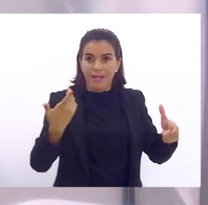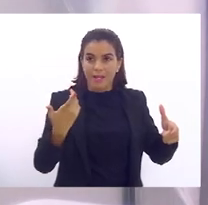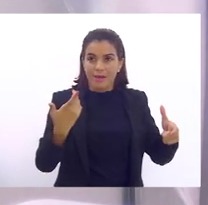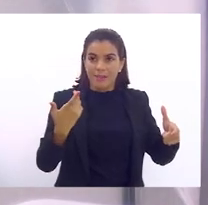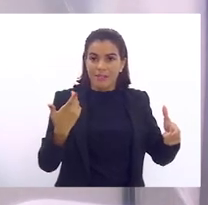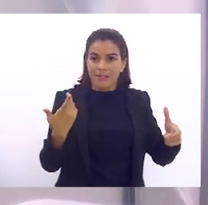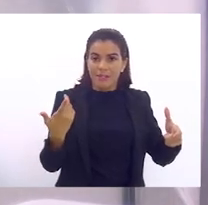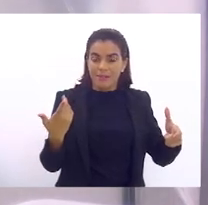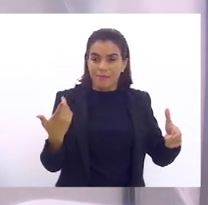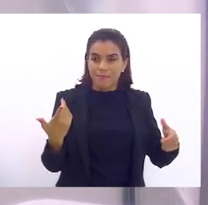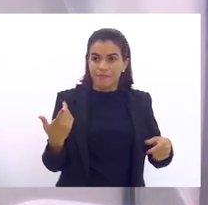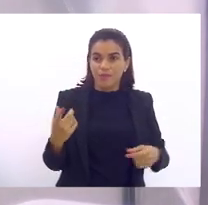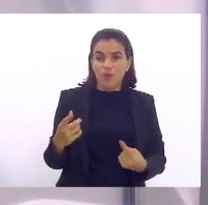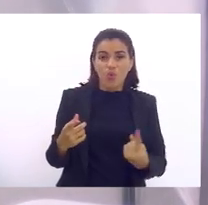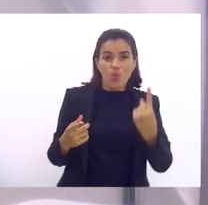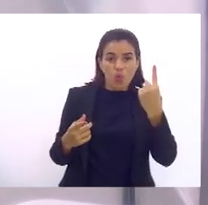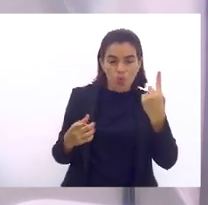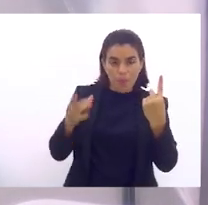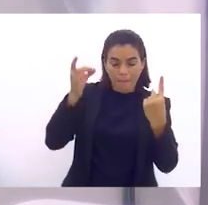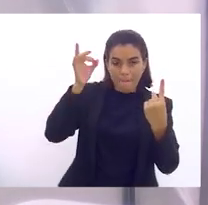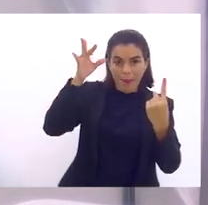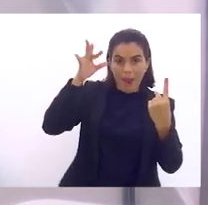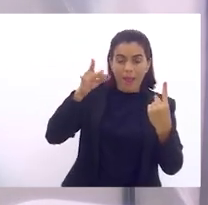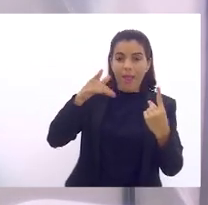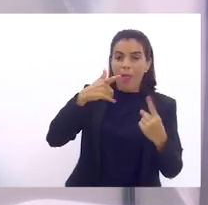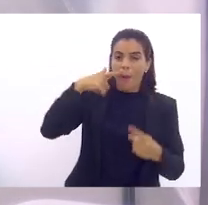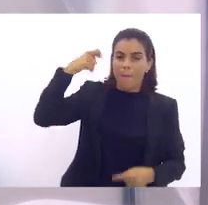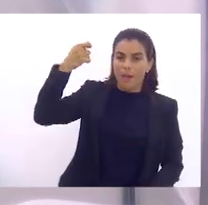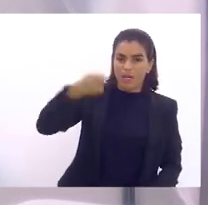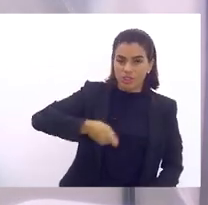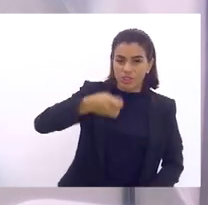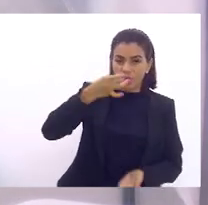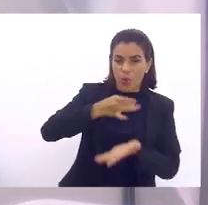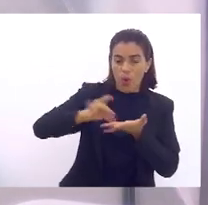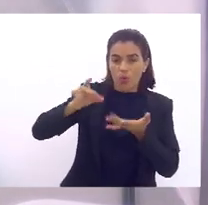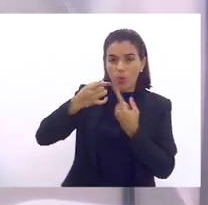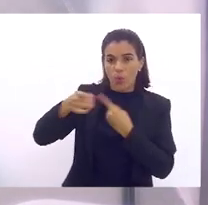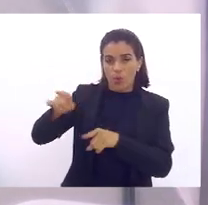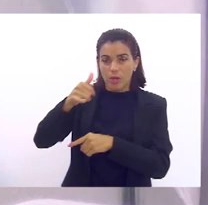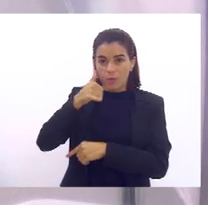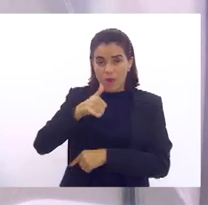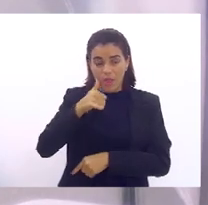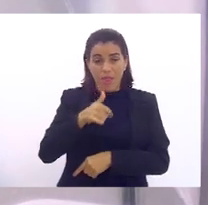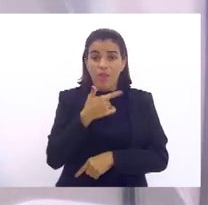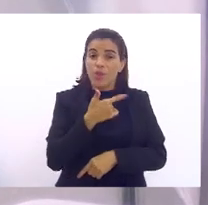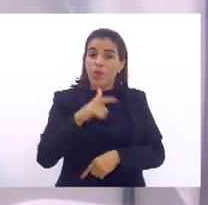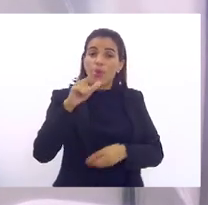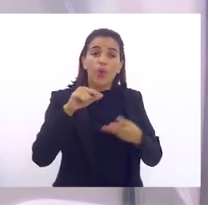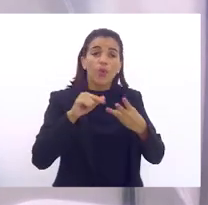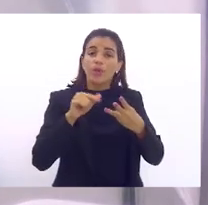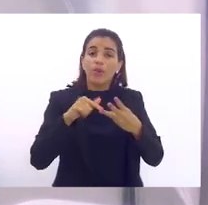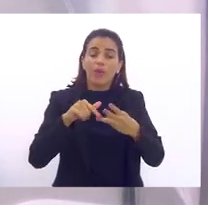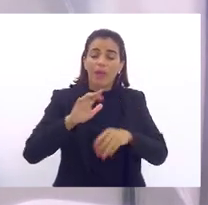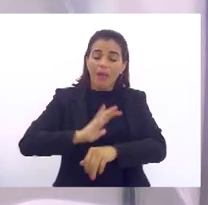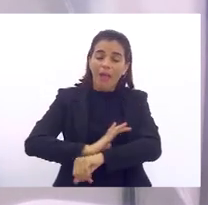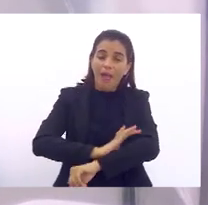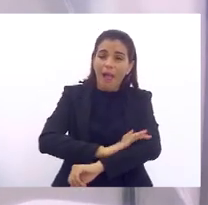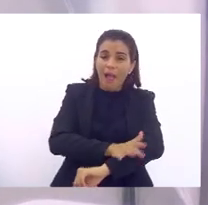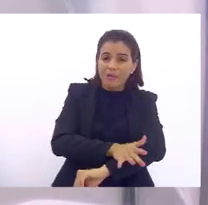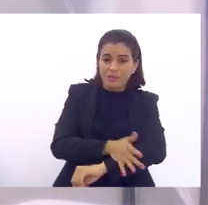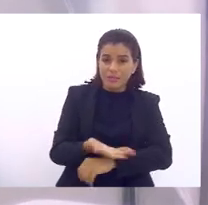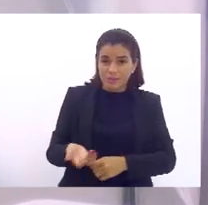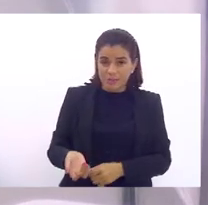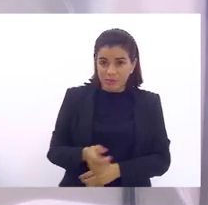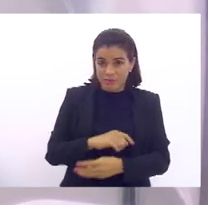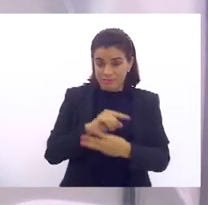gatilhos um gatilho é o machismo e é a misogenia e o outro gatilho é o racismo quando esses dois gatilhos